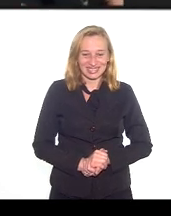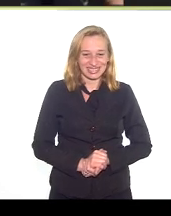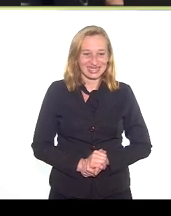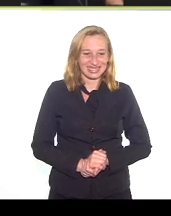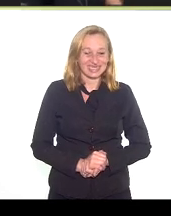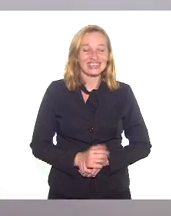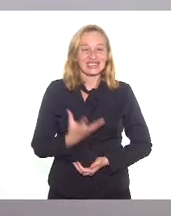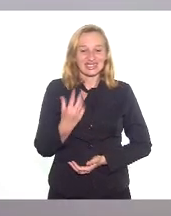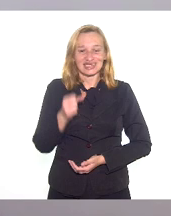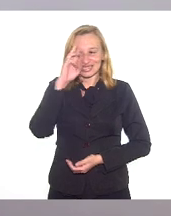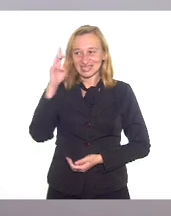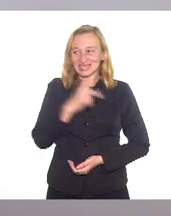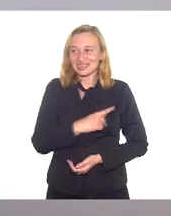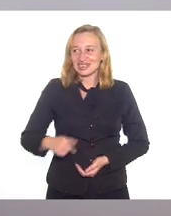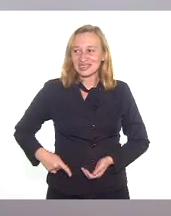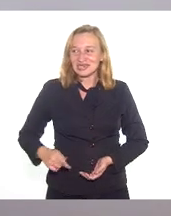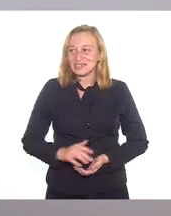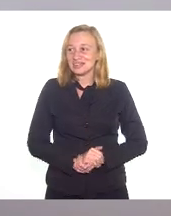Favorável,